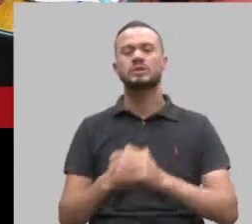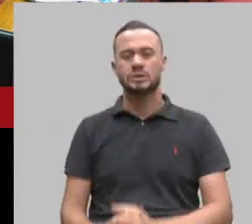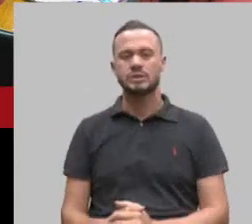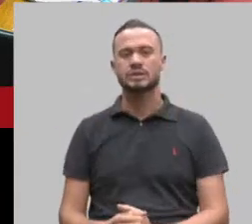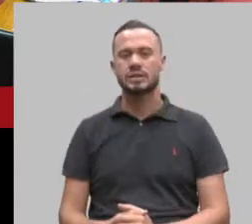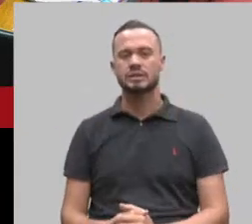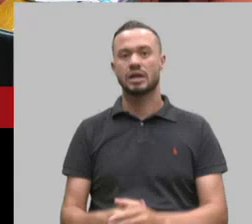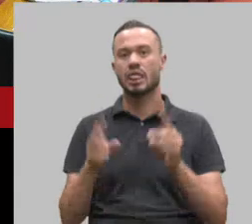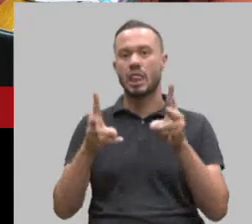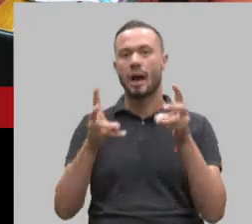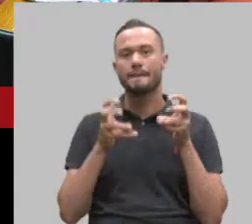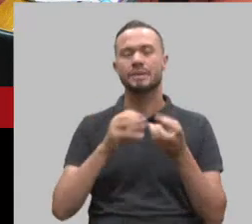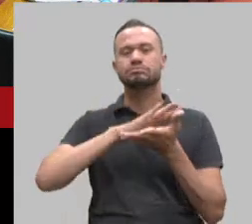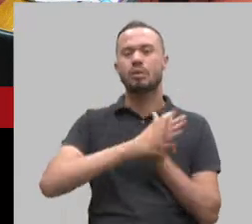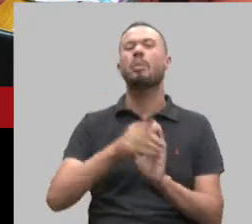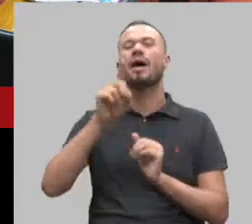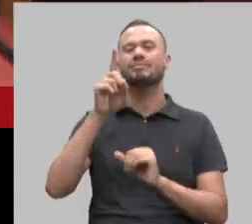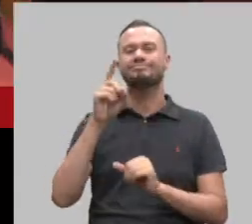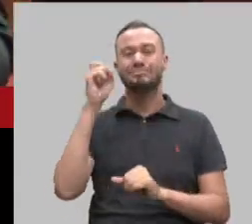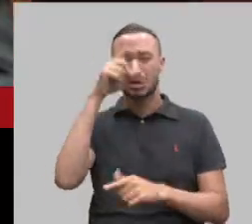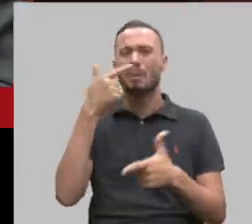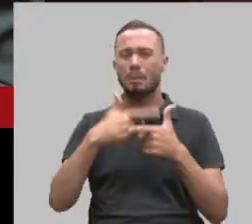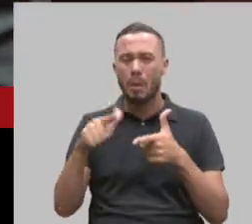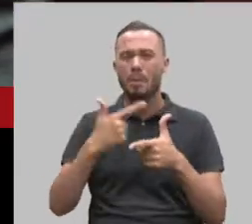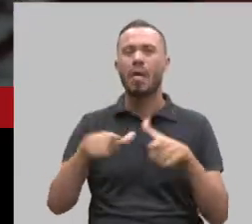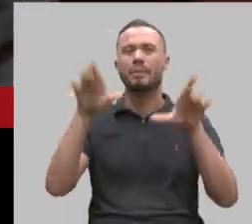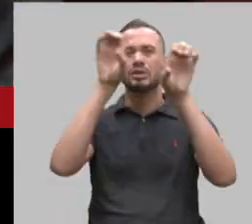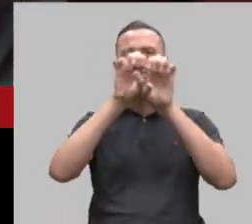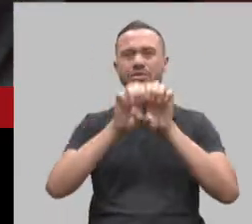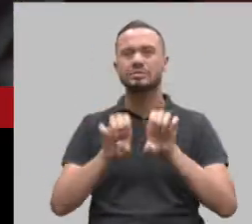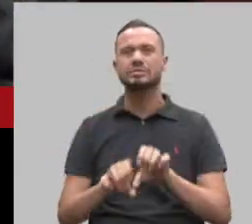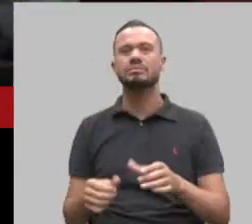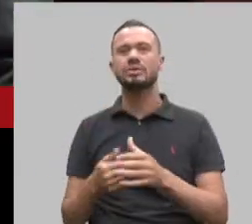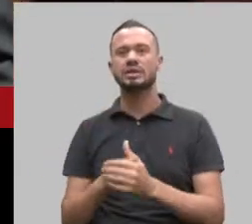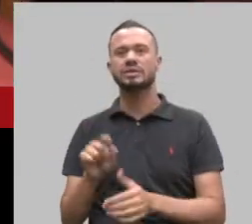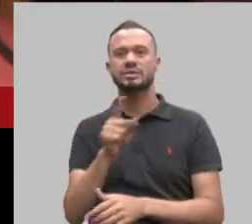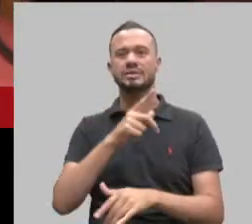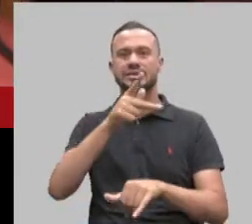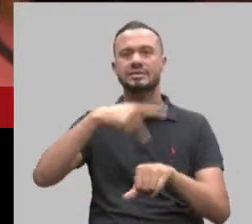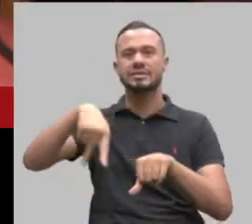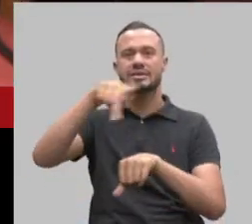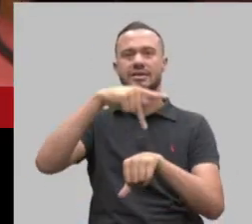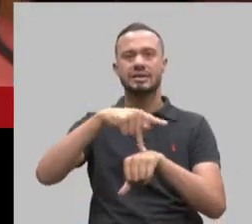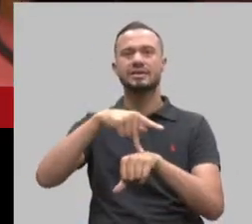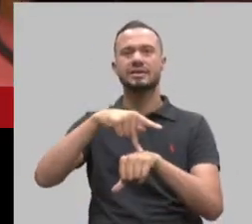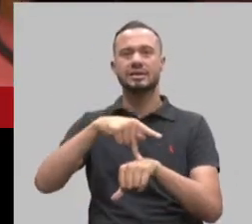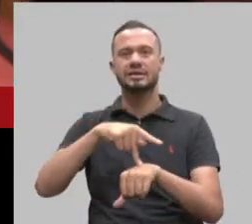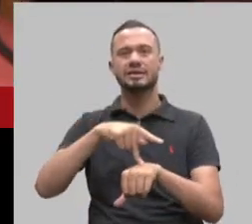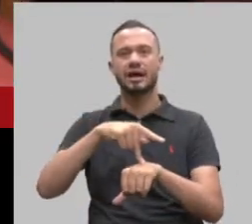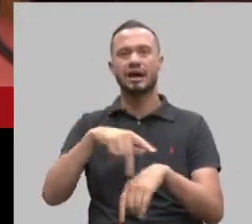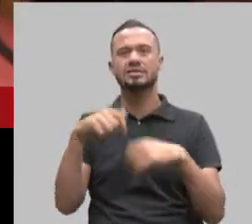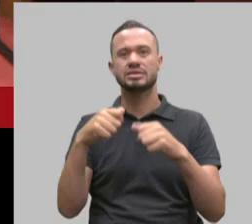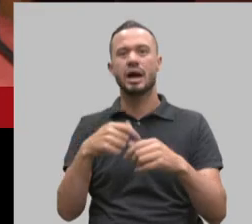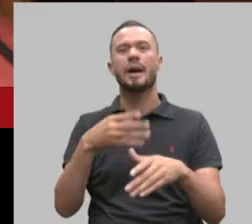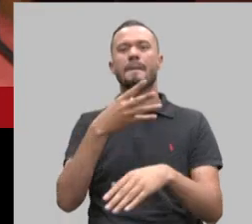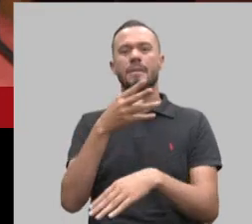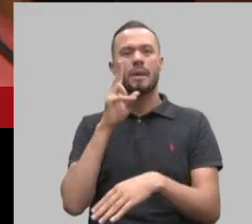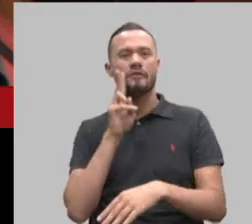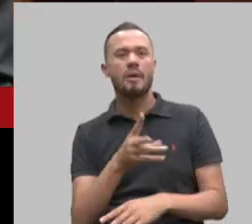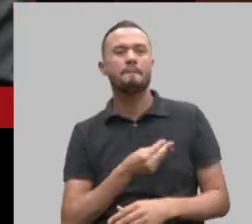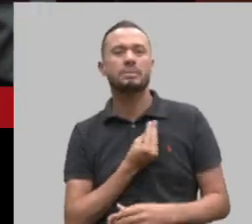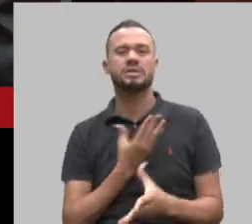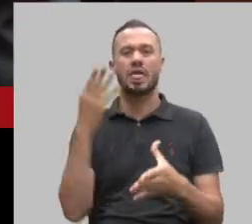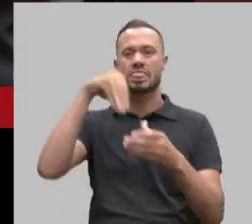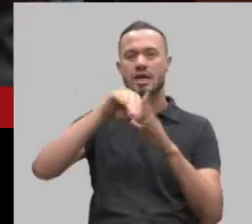racismo ainda é um problema estrutural no nosso país basta de presenciarmos isso dentro das